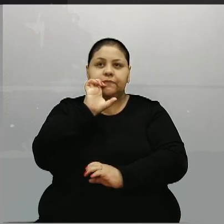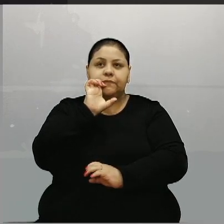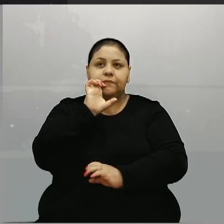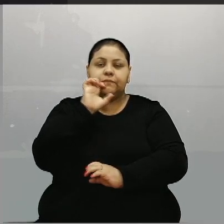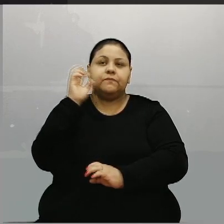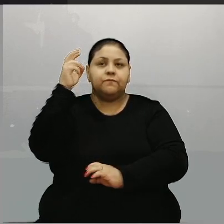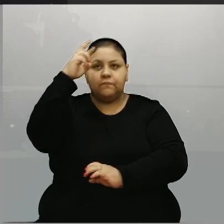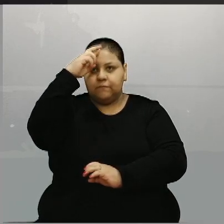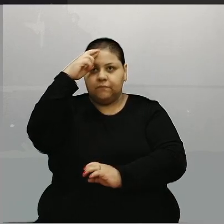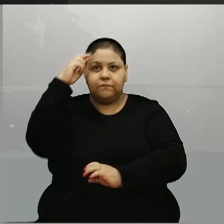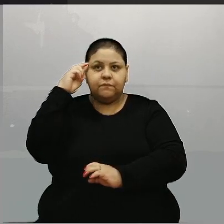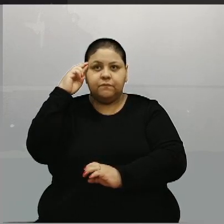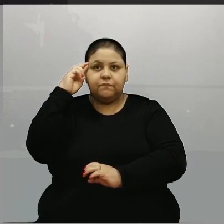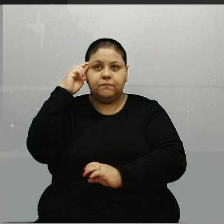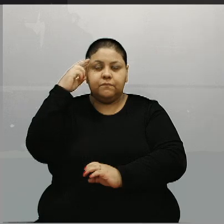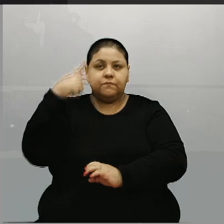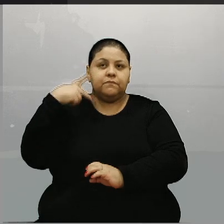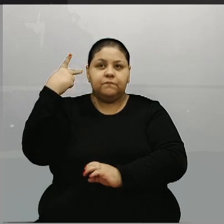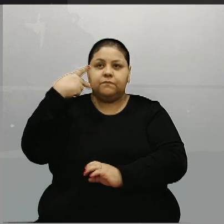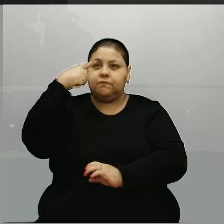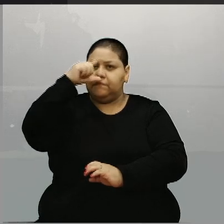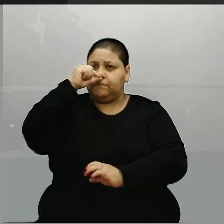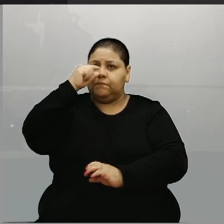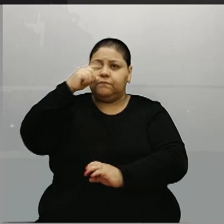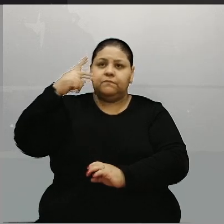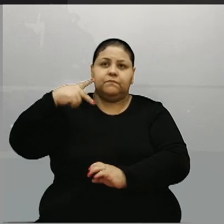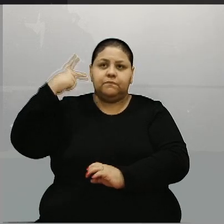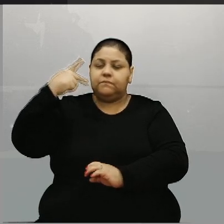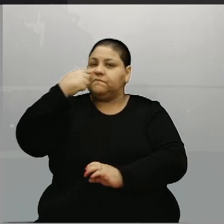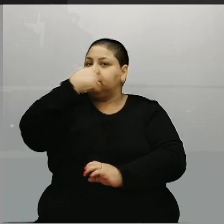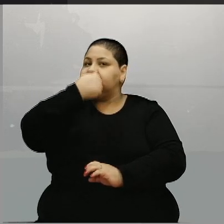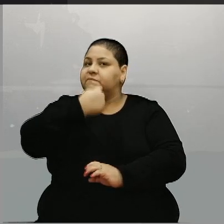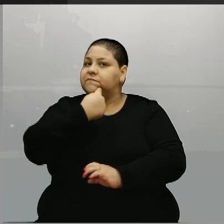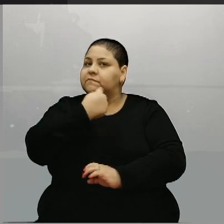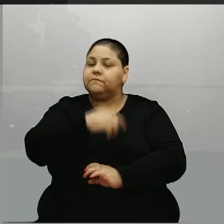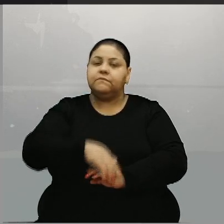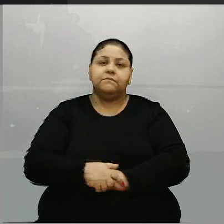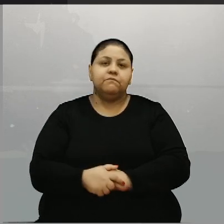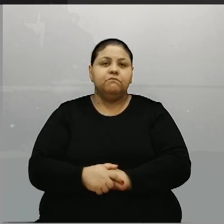Rafael Bueno, do vereador Sandro Fantinel e do vereador Wagner Petrini.